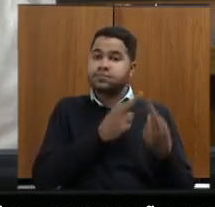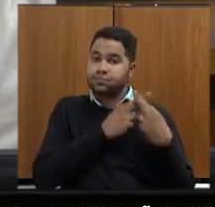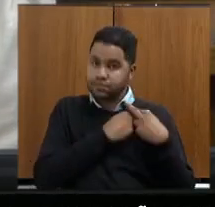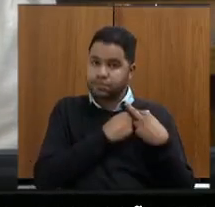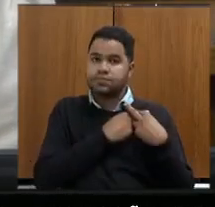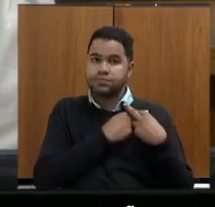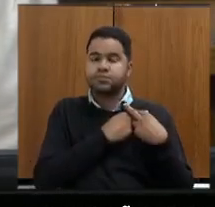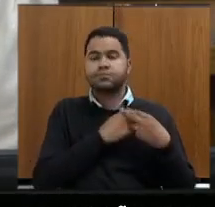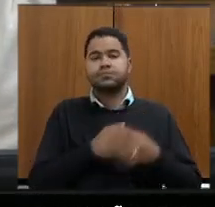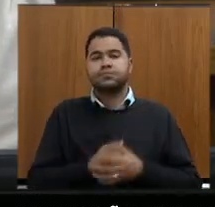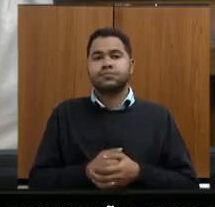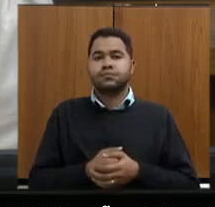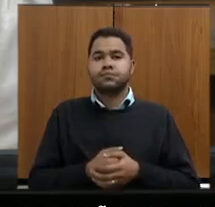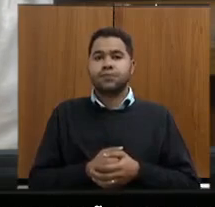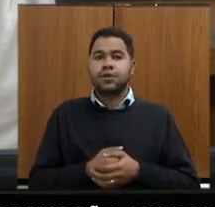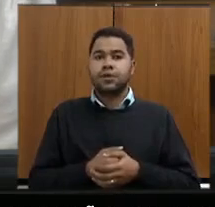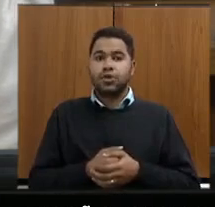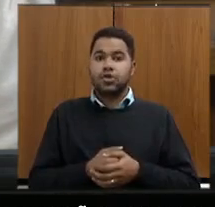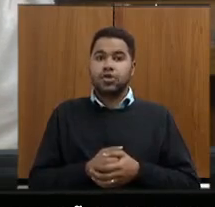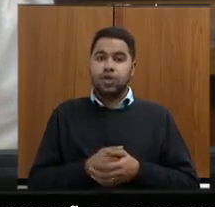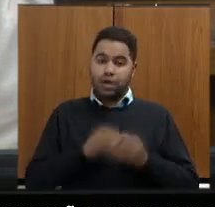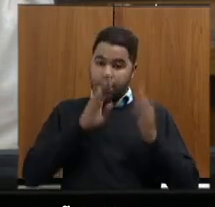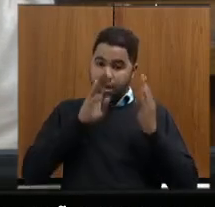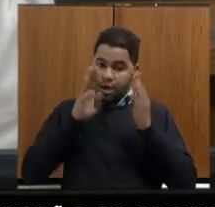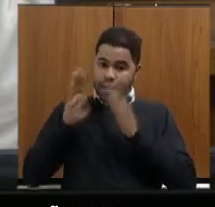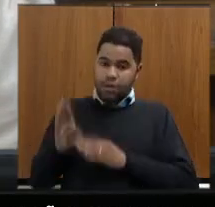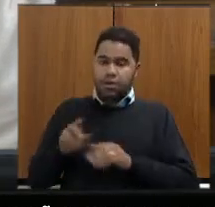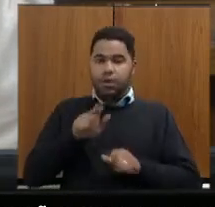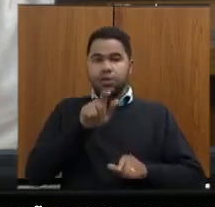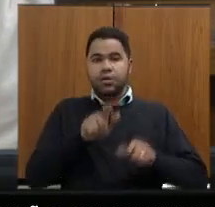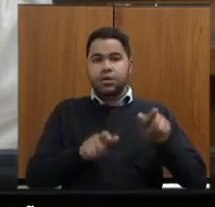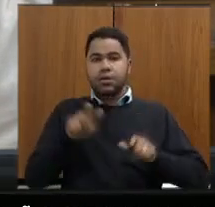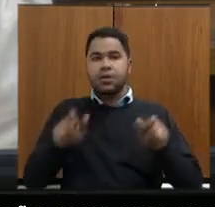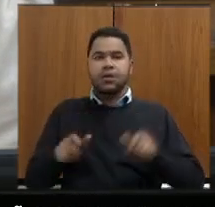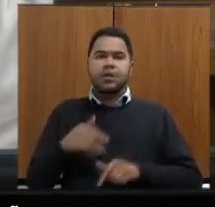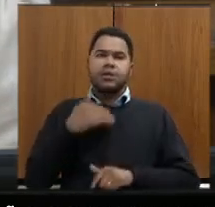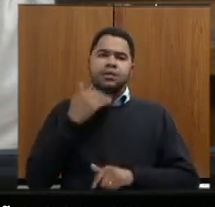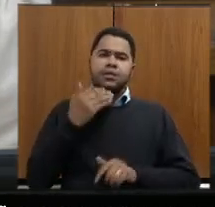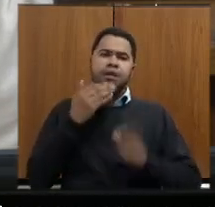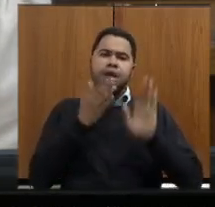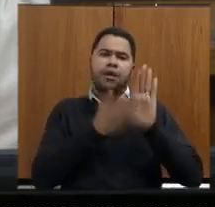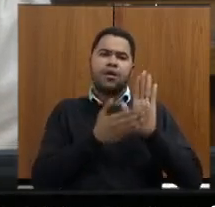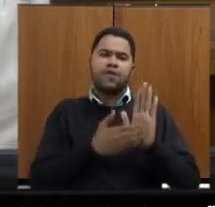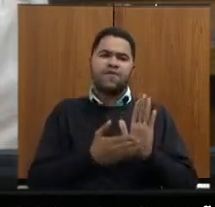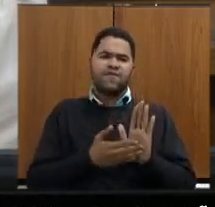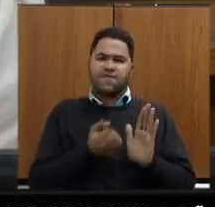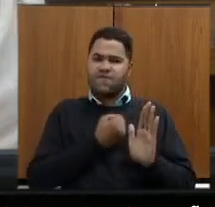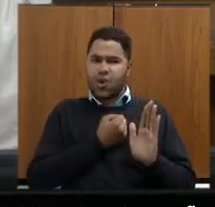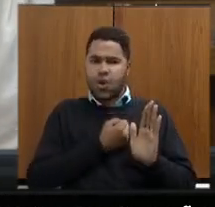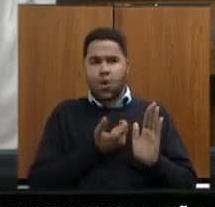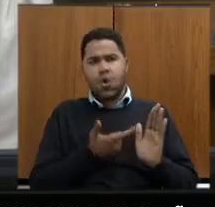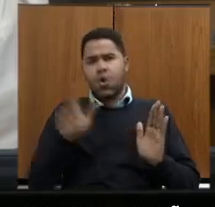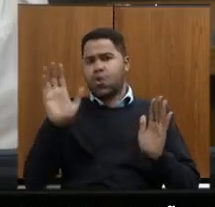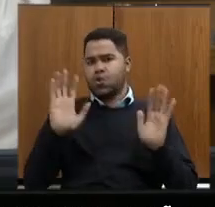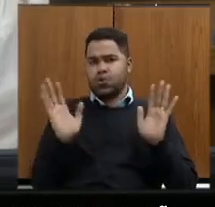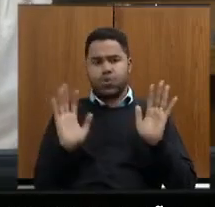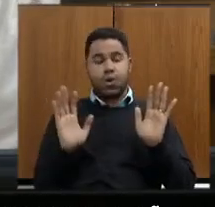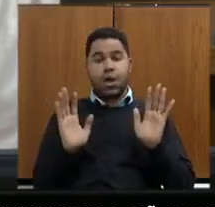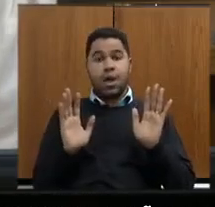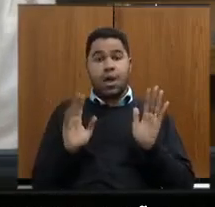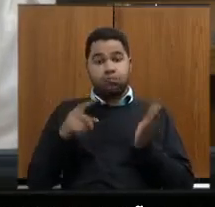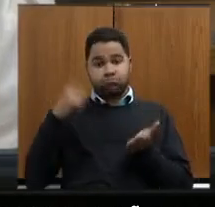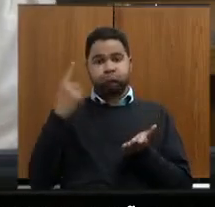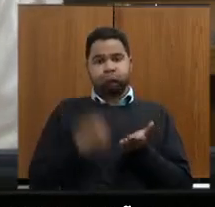é de lealdade com os demais compromitentes de que ninguém ali tratará de valores fora daquela mesa isso é é um